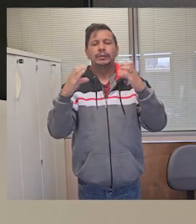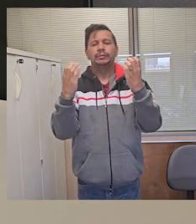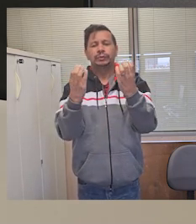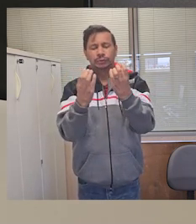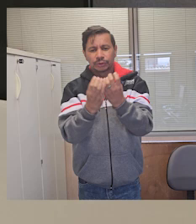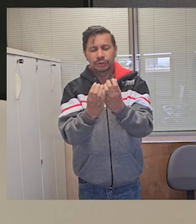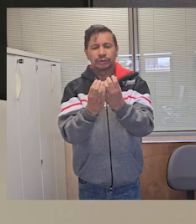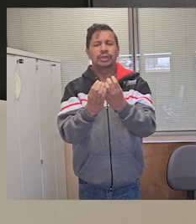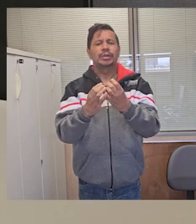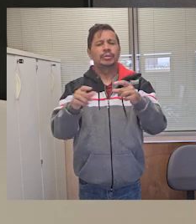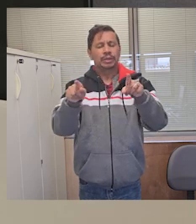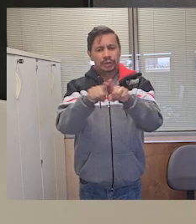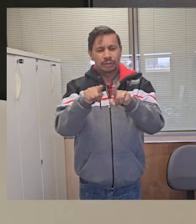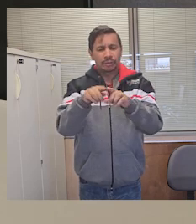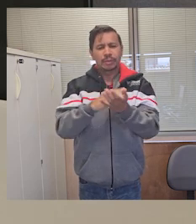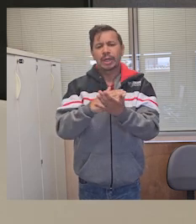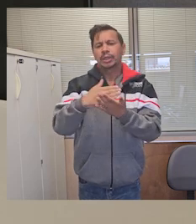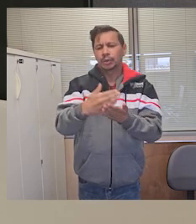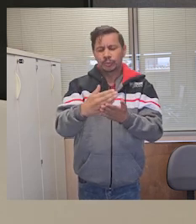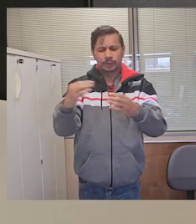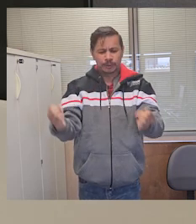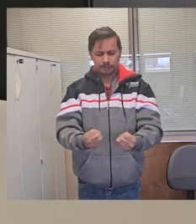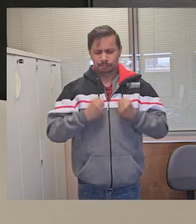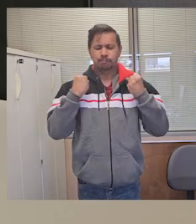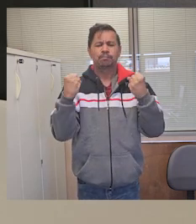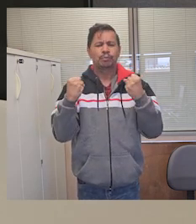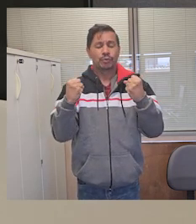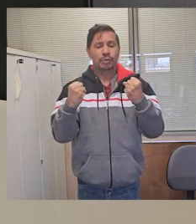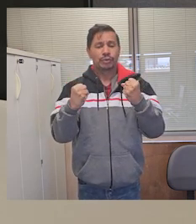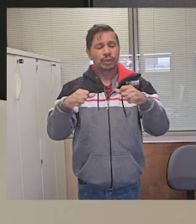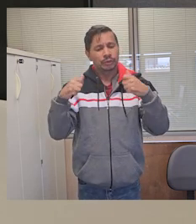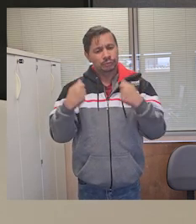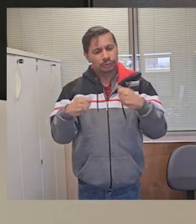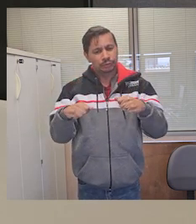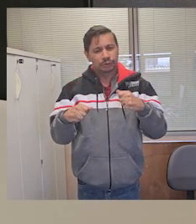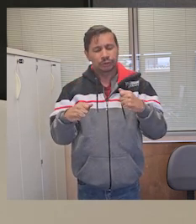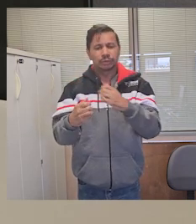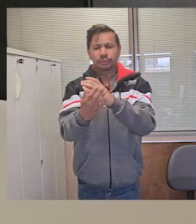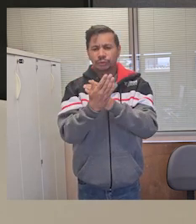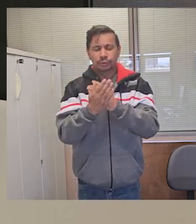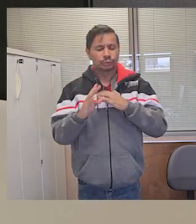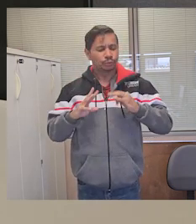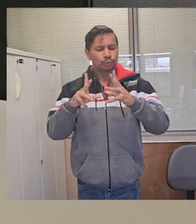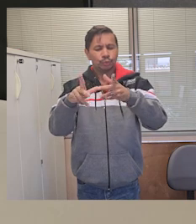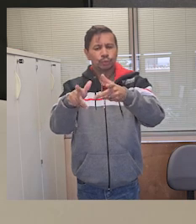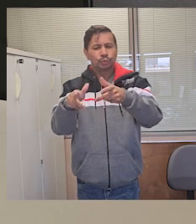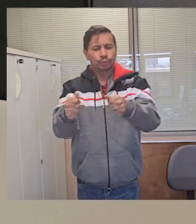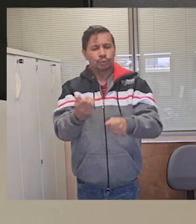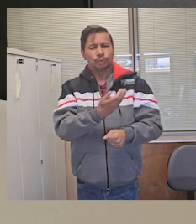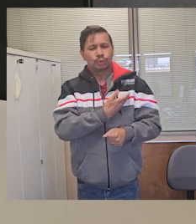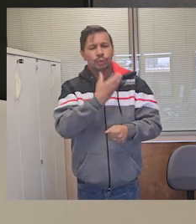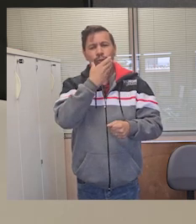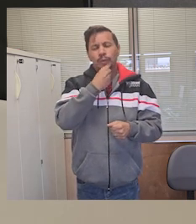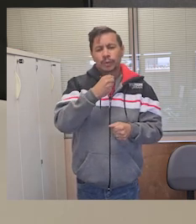seminário para a gente começar a nossa campanha salarial com toda a força. Então, contamos com todos os companheiros e